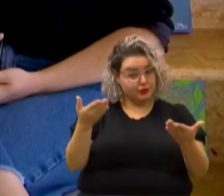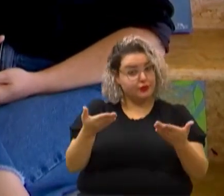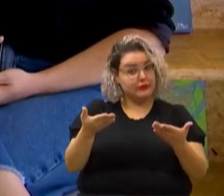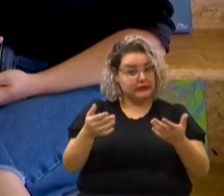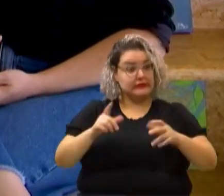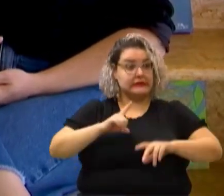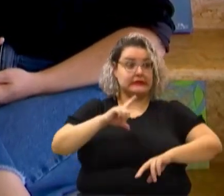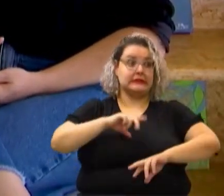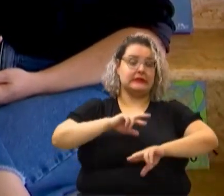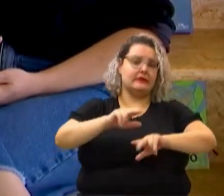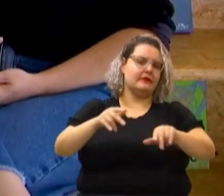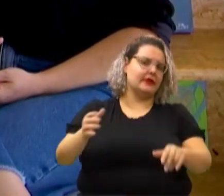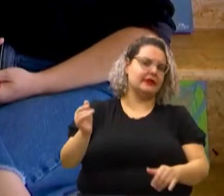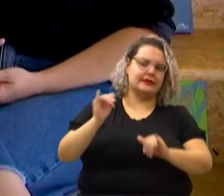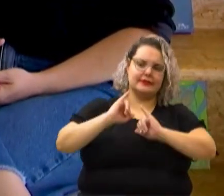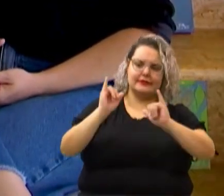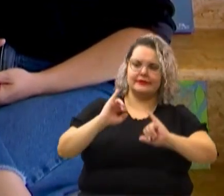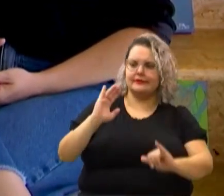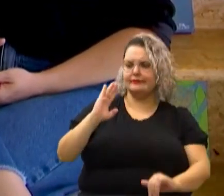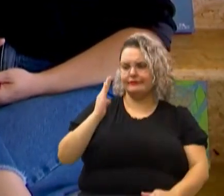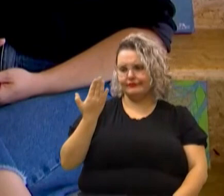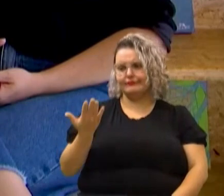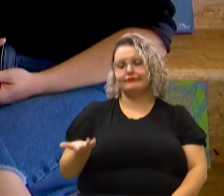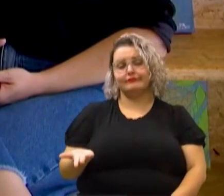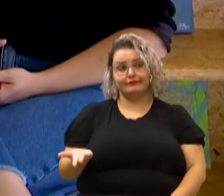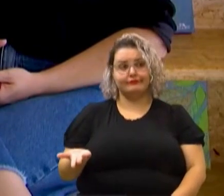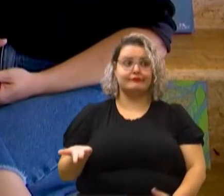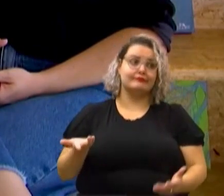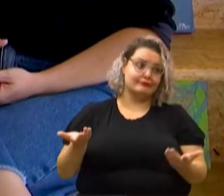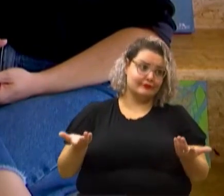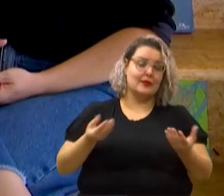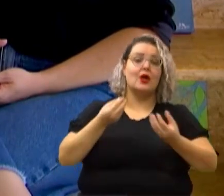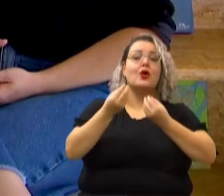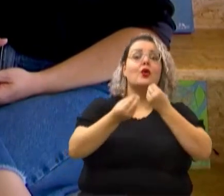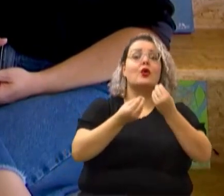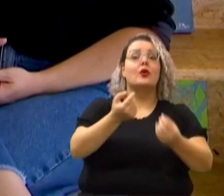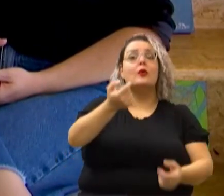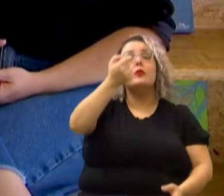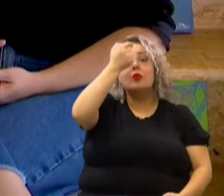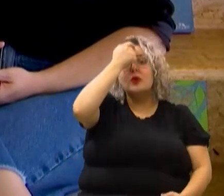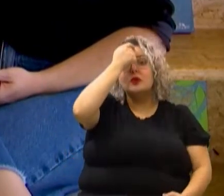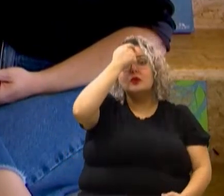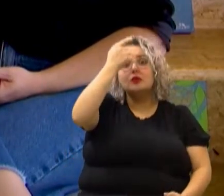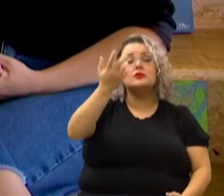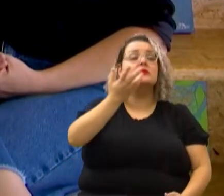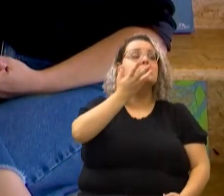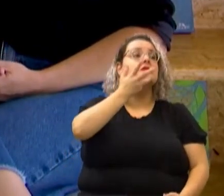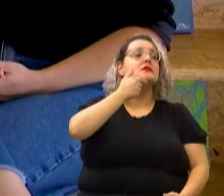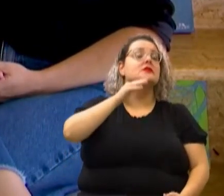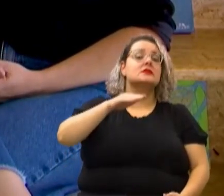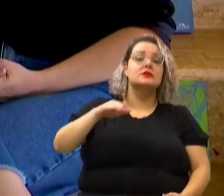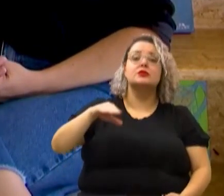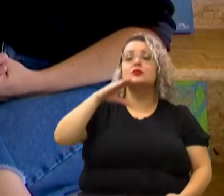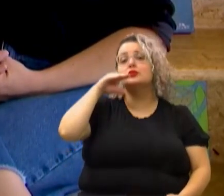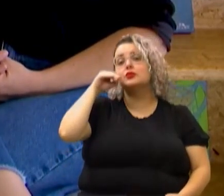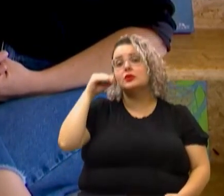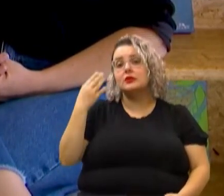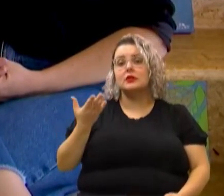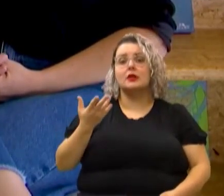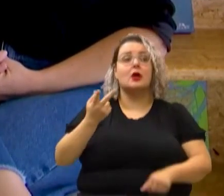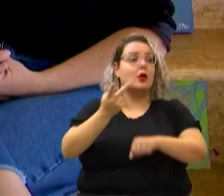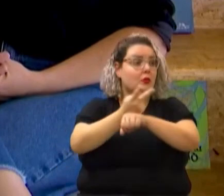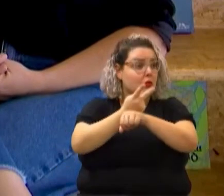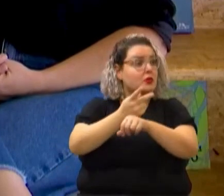de hoje tem muitas fake News né então assim como conscientizar né As crianças os